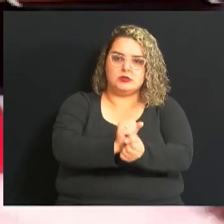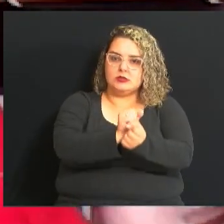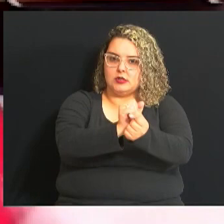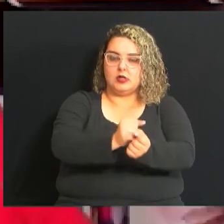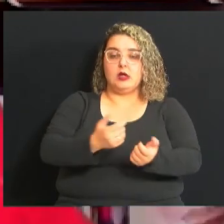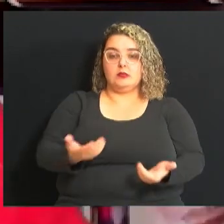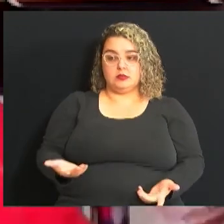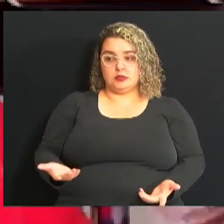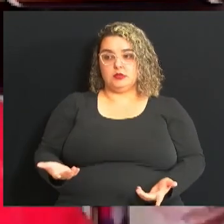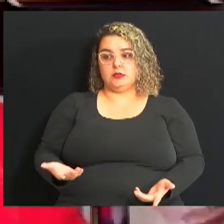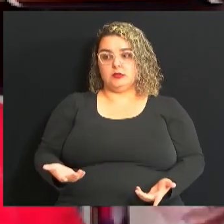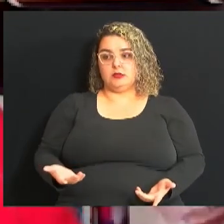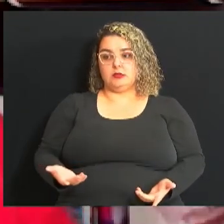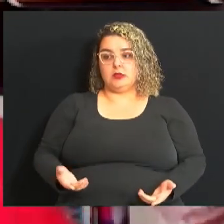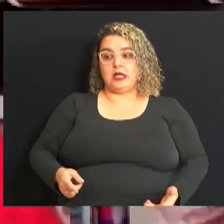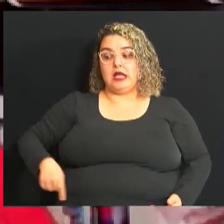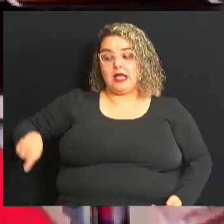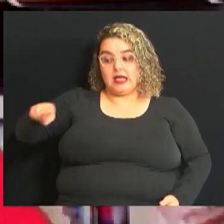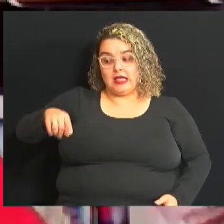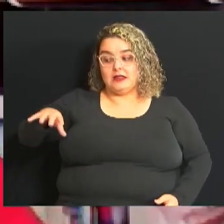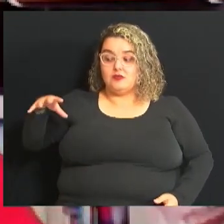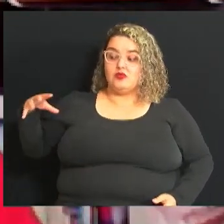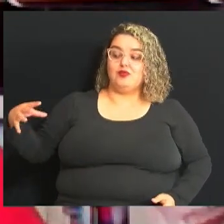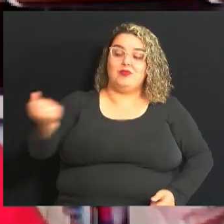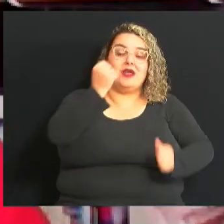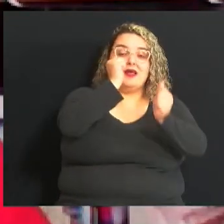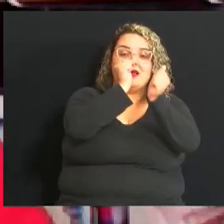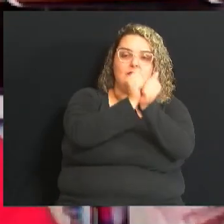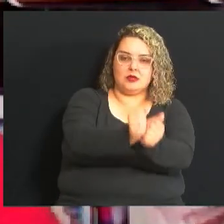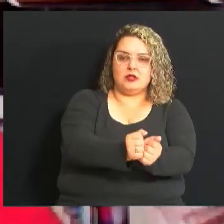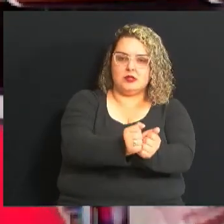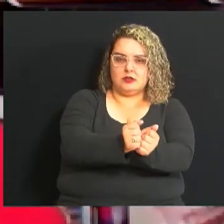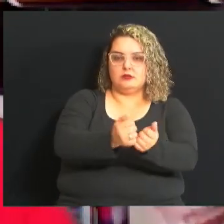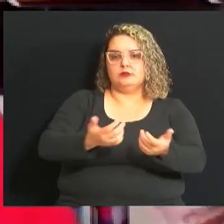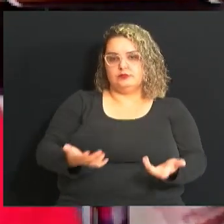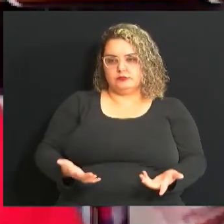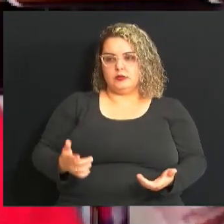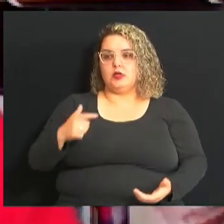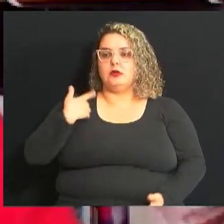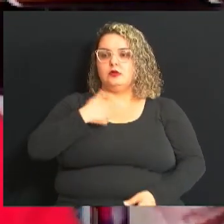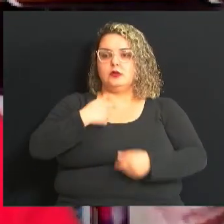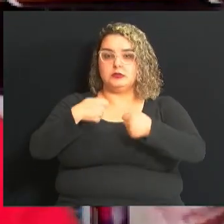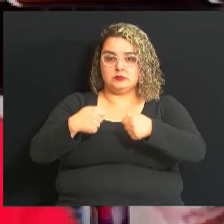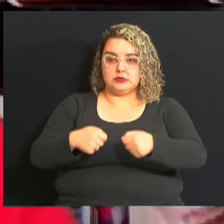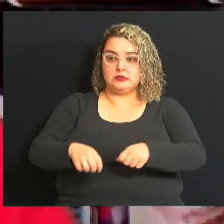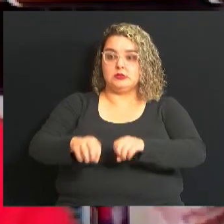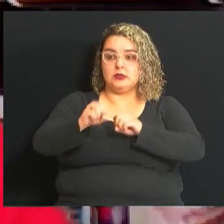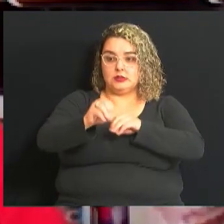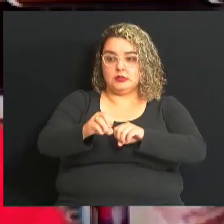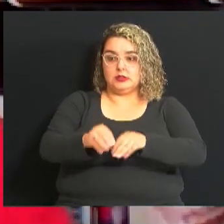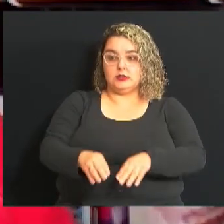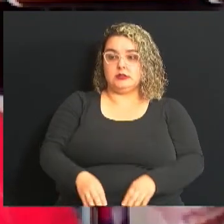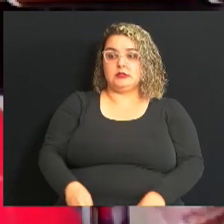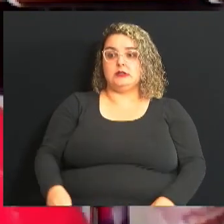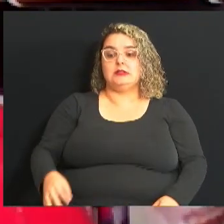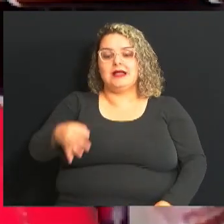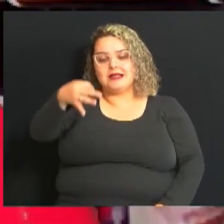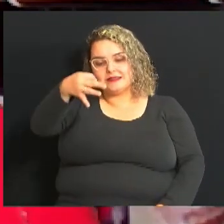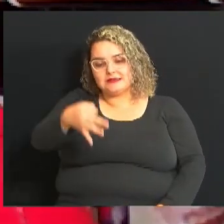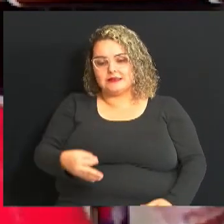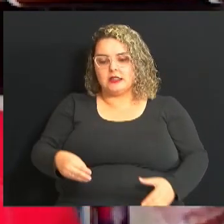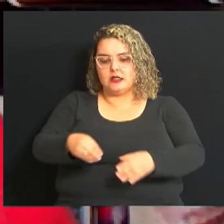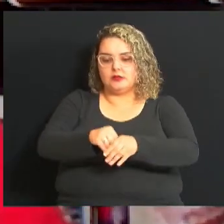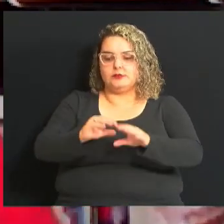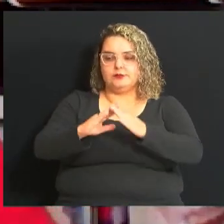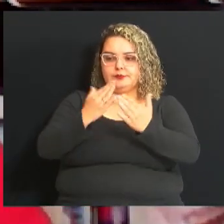eles foram escravizados. Então, a gente precisa ensinar direito nas escolas e não ensinar